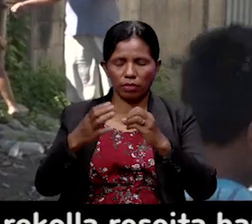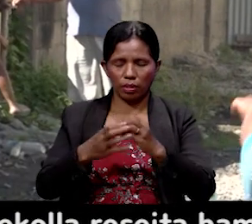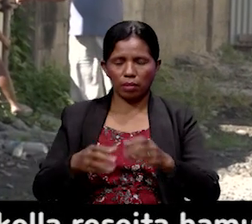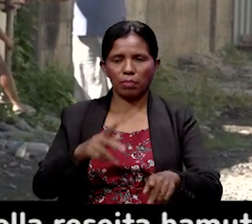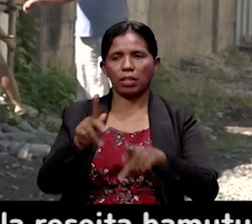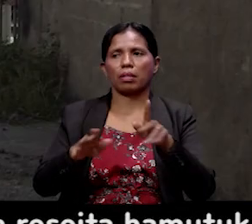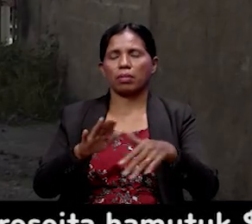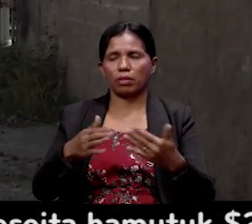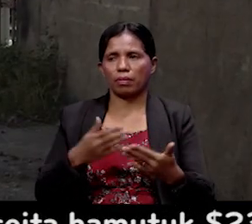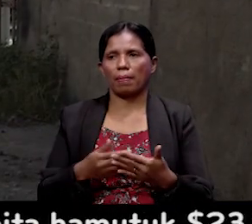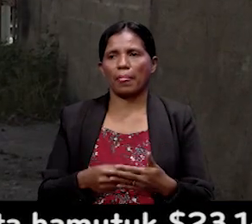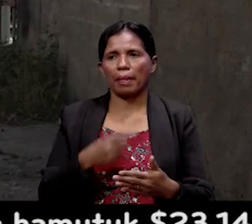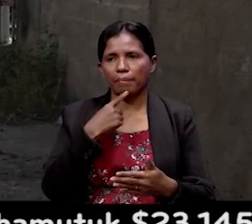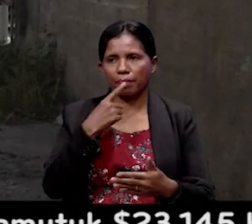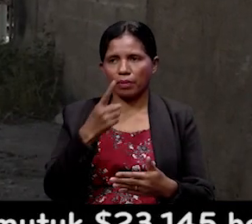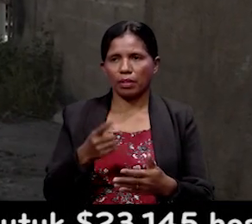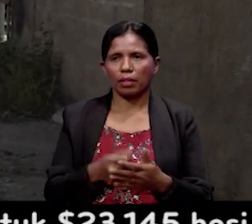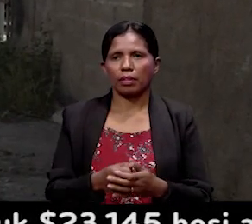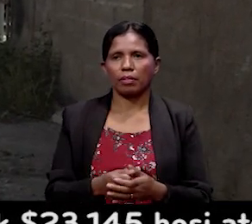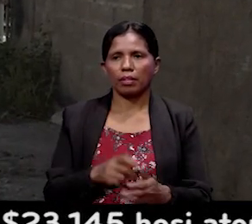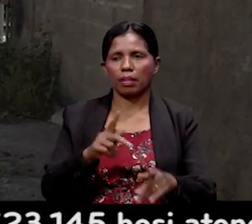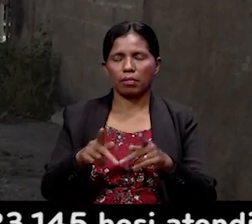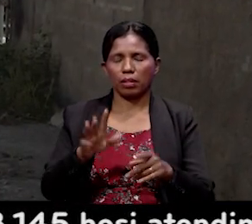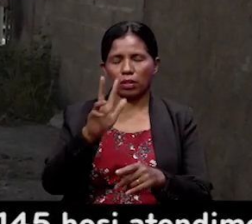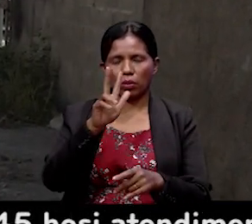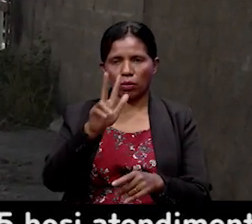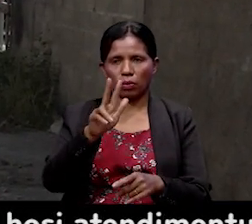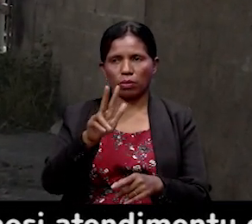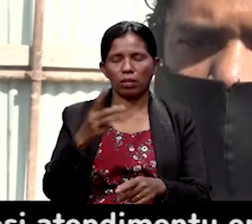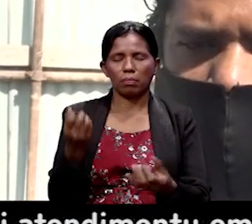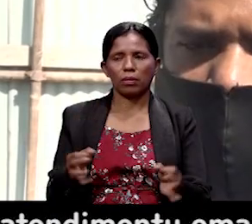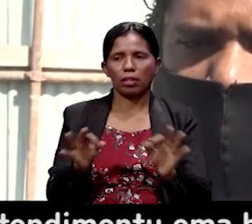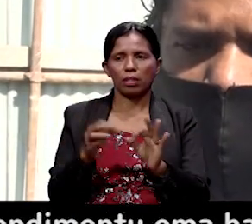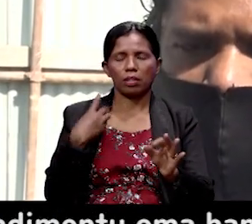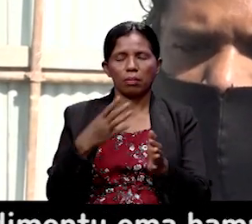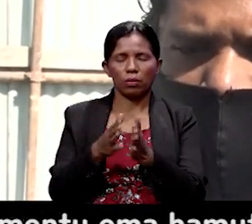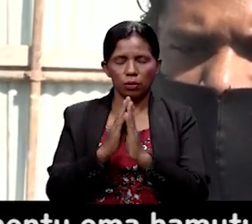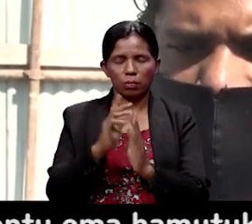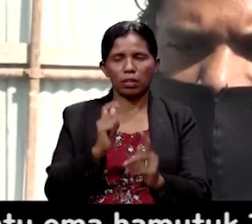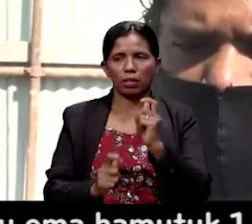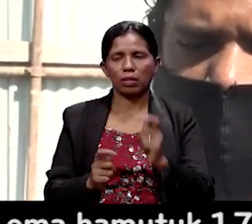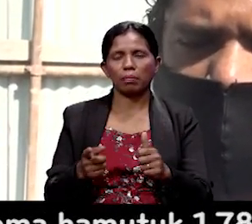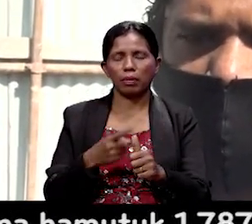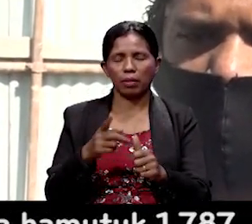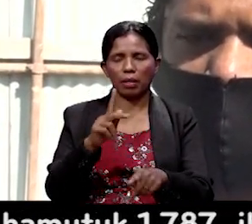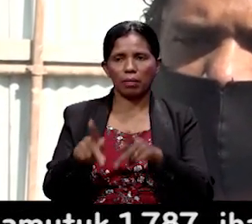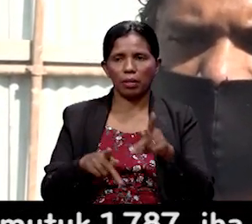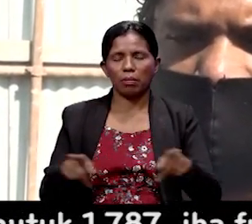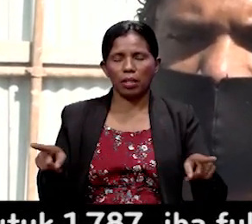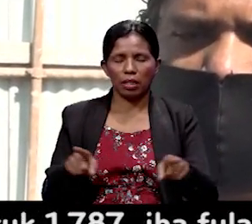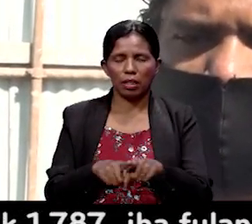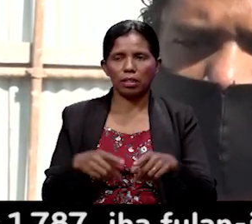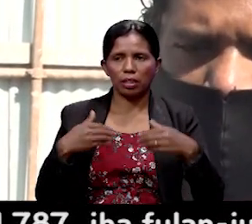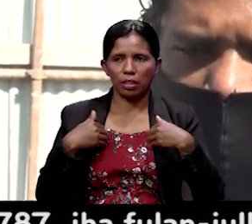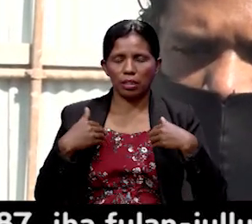A restituição posse provisória e elementos todos que é importante e tabela que se vai tribunal. Primeiro, é manebema que saia nessa requerente, nia tem que